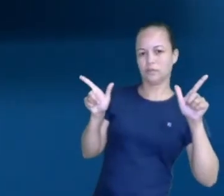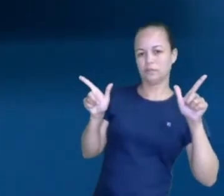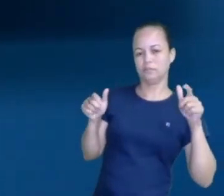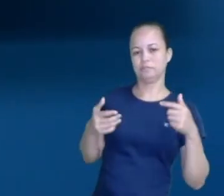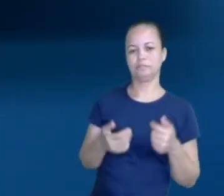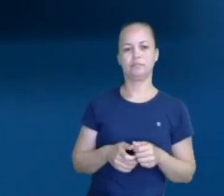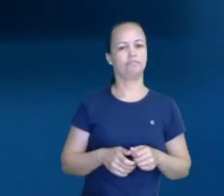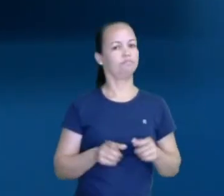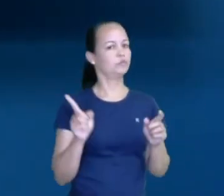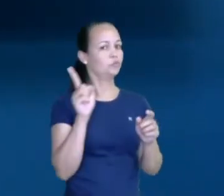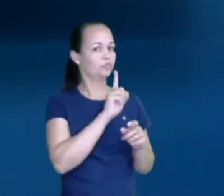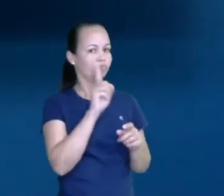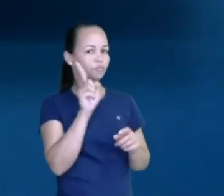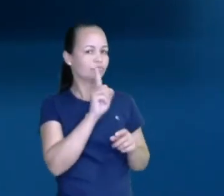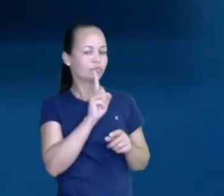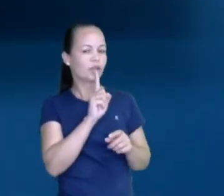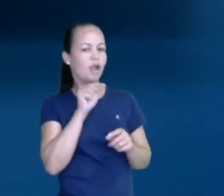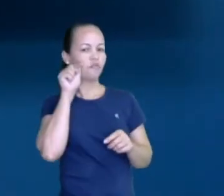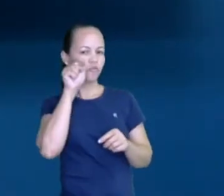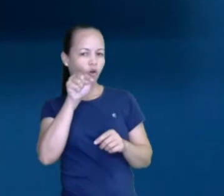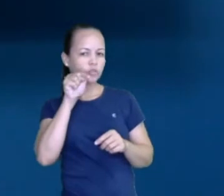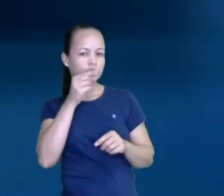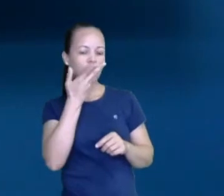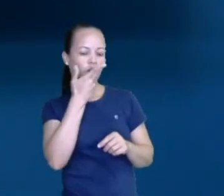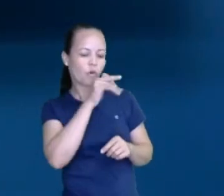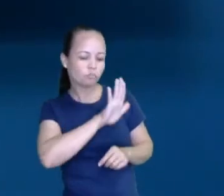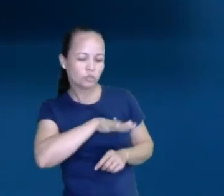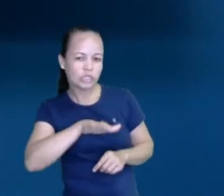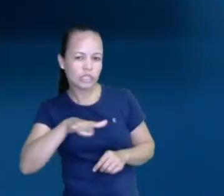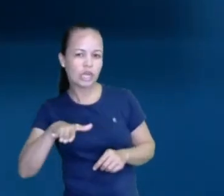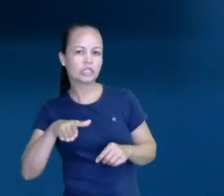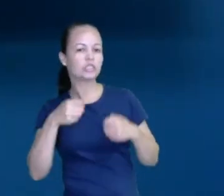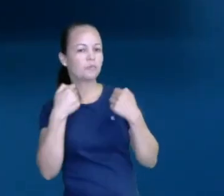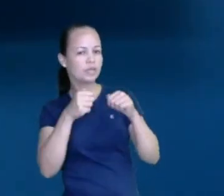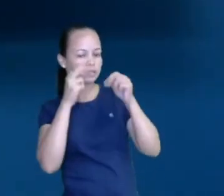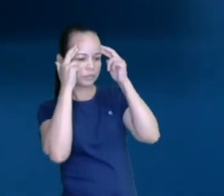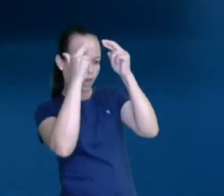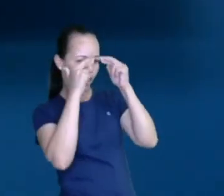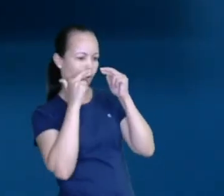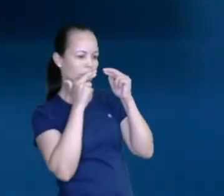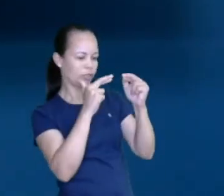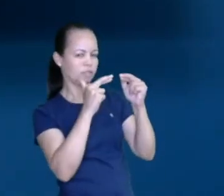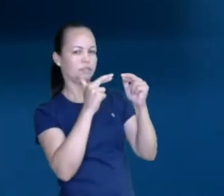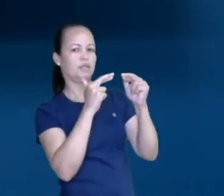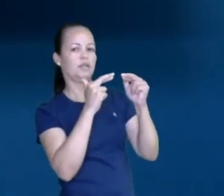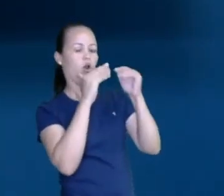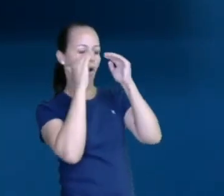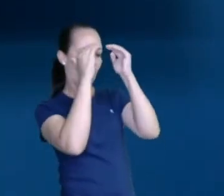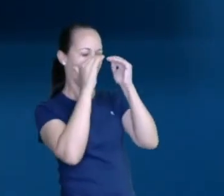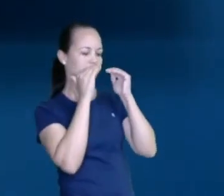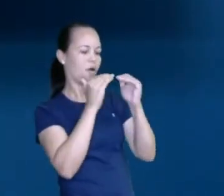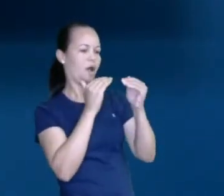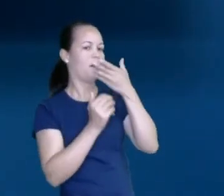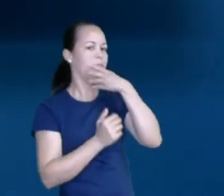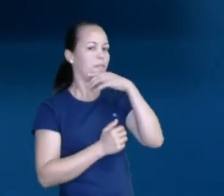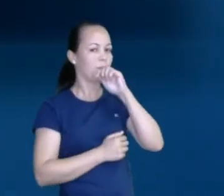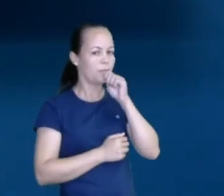Você, como criança, deve apenas obedecer e honrar o seu pai e a sua mãe